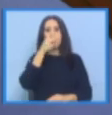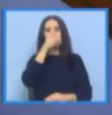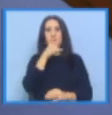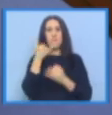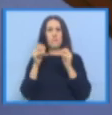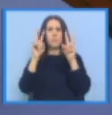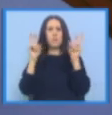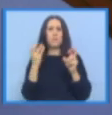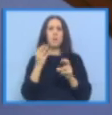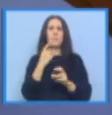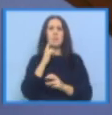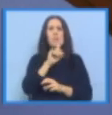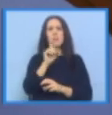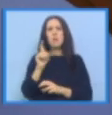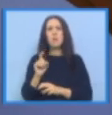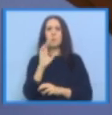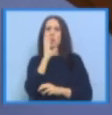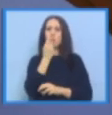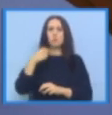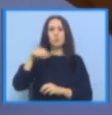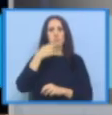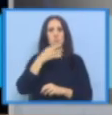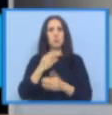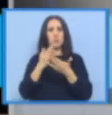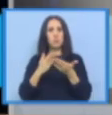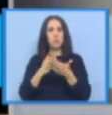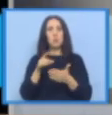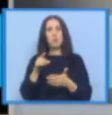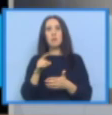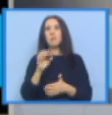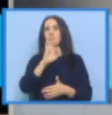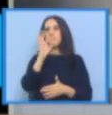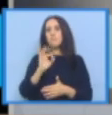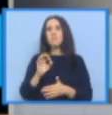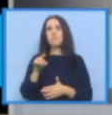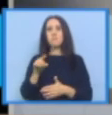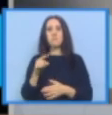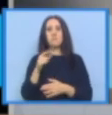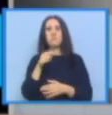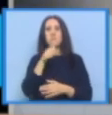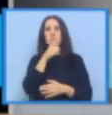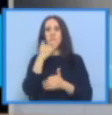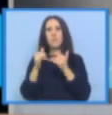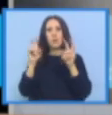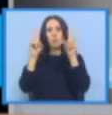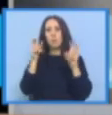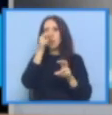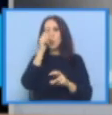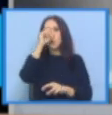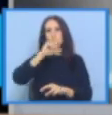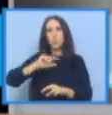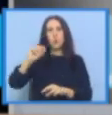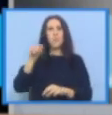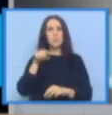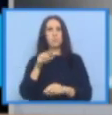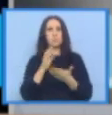um inquérito a todos os alunos da escola, e os índices de violência no namoro são muito altos. E isto é uma escola,